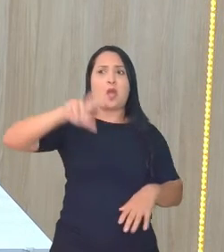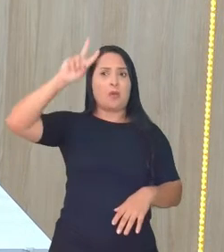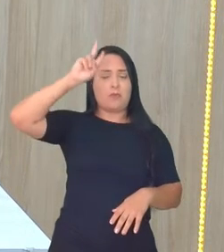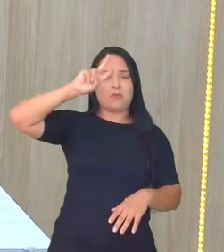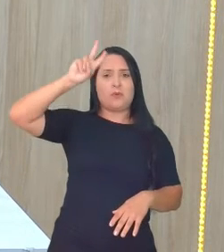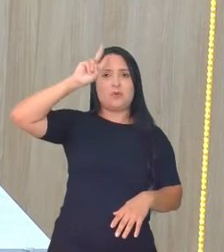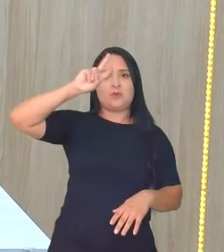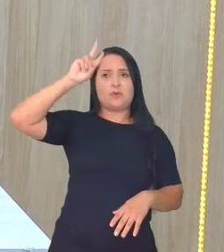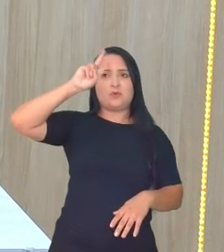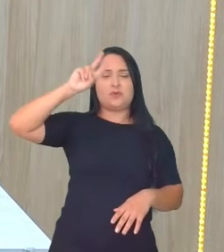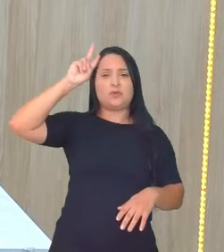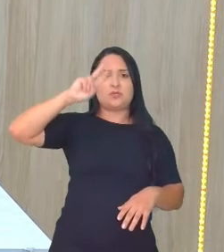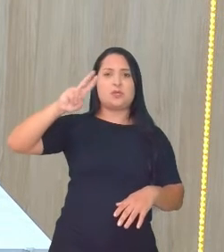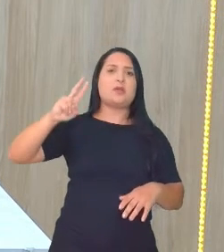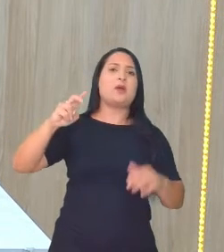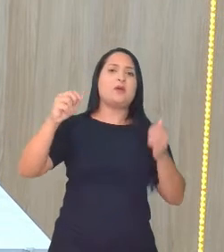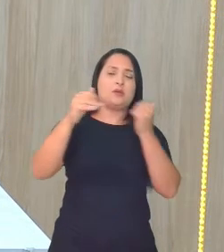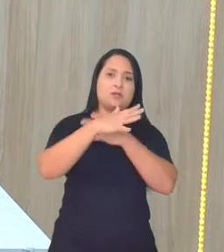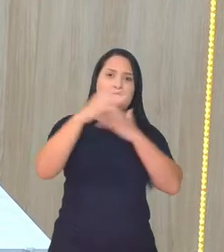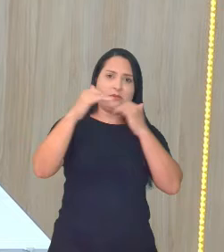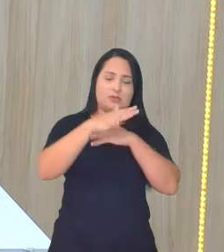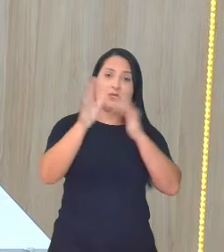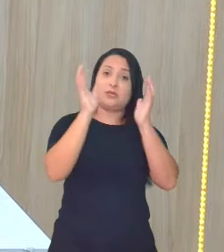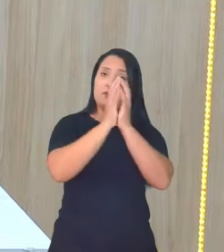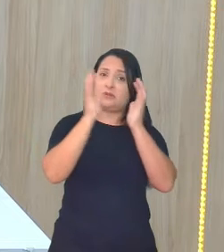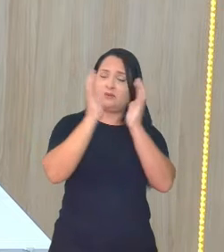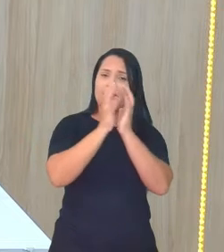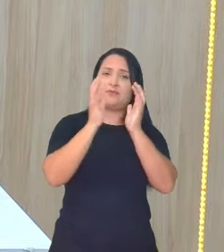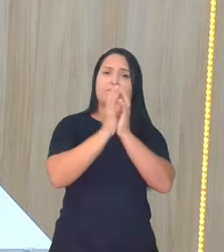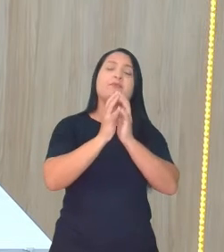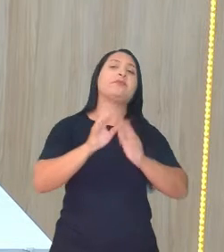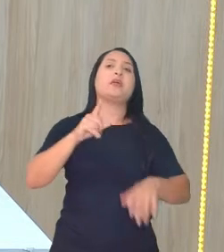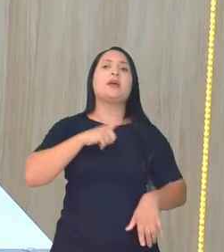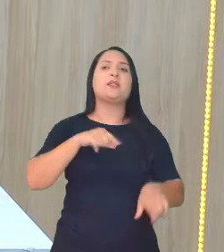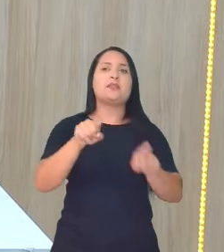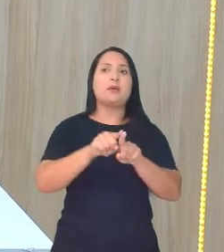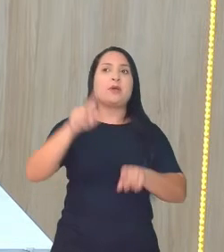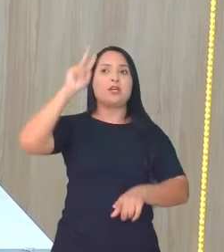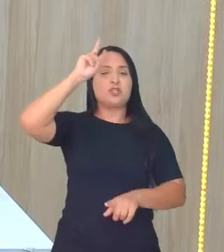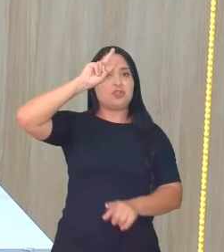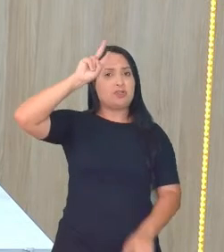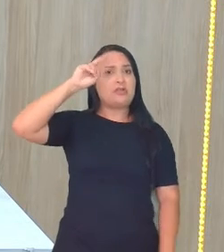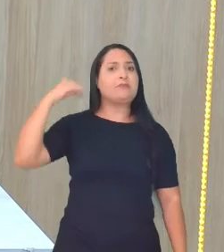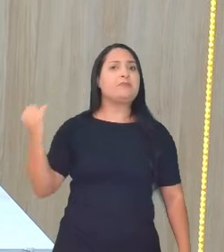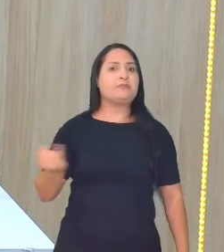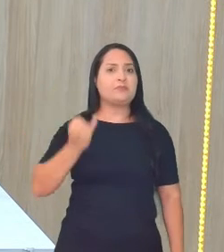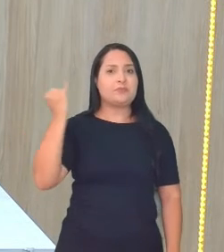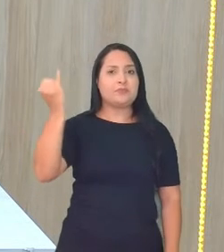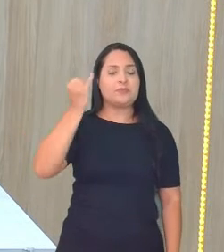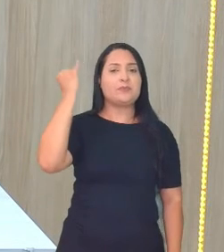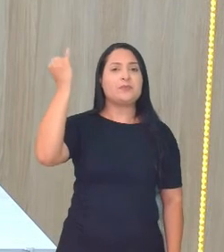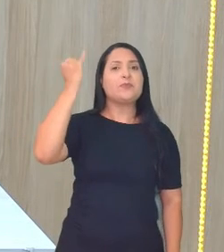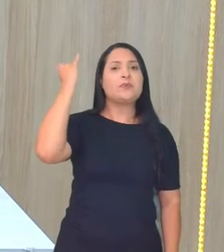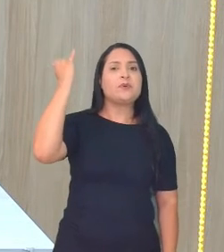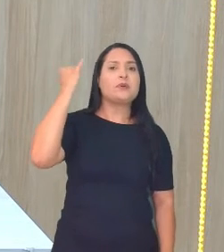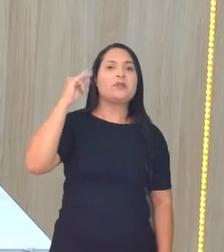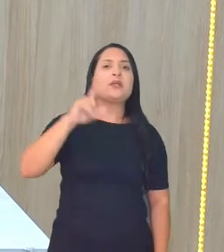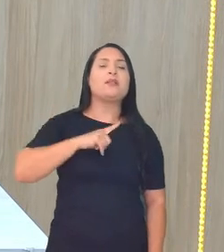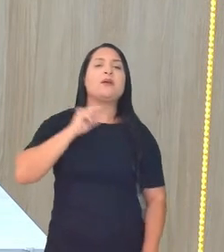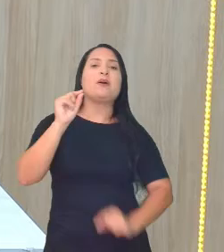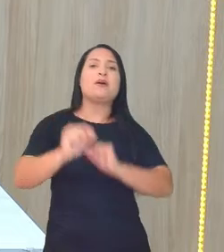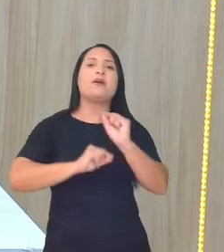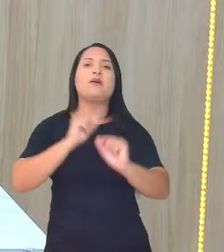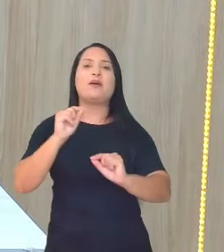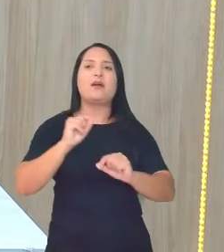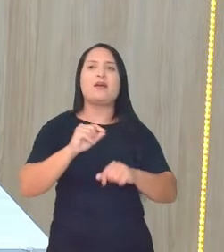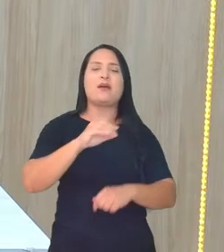da cidade do Isso, Recife, certeza. certo? Mas tem também uma história muito importante e está relacionada à questão da Confederação